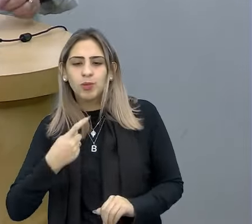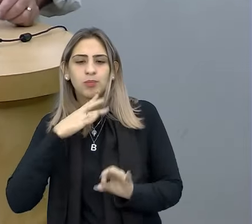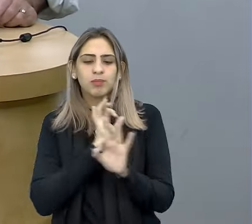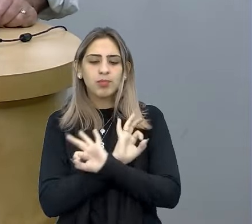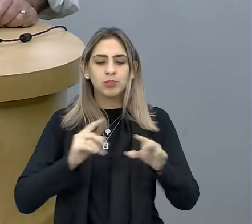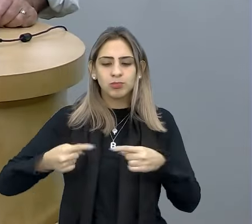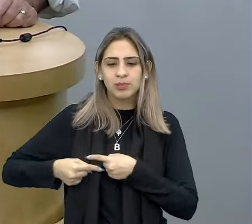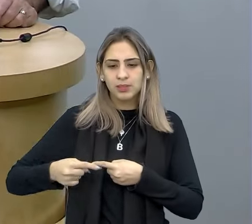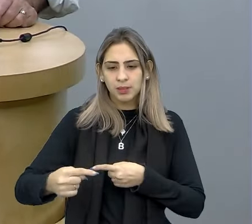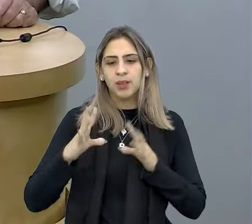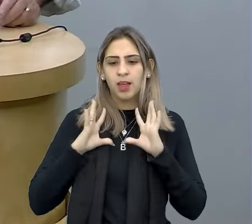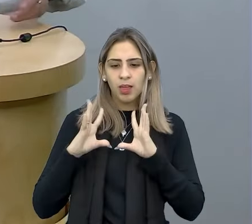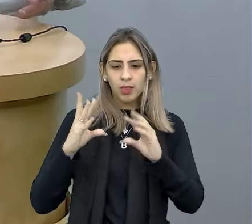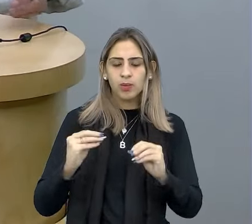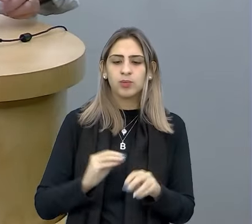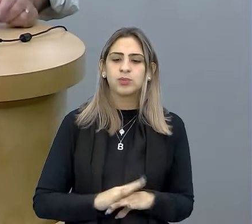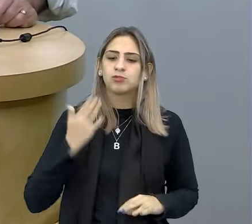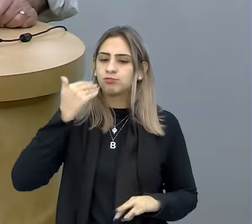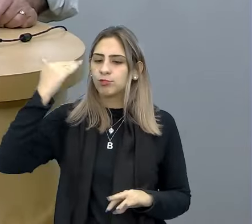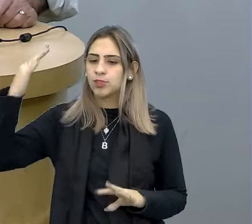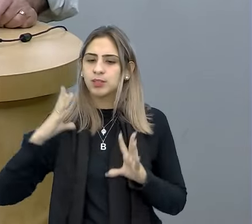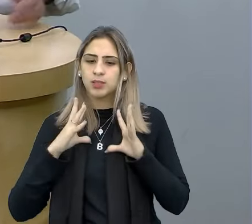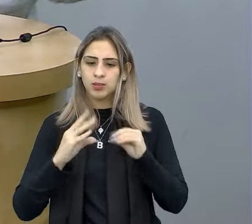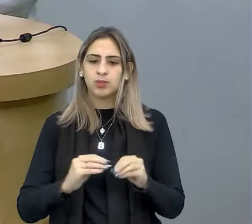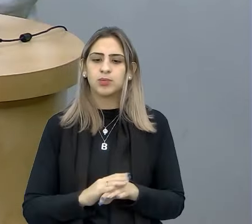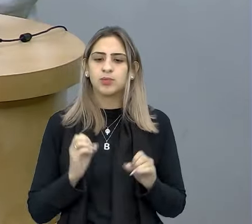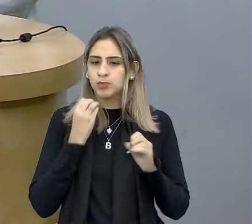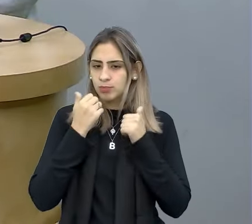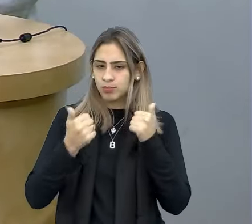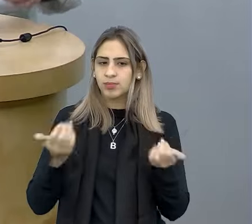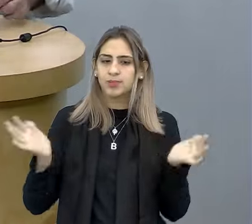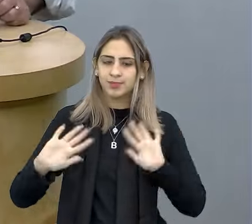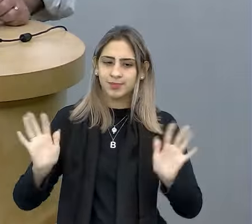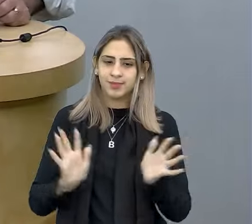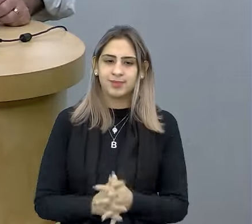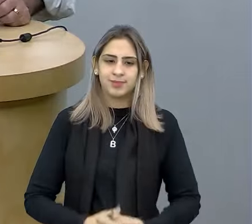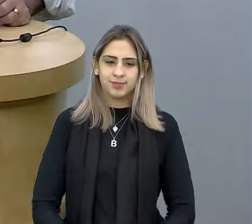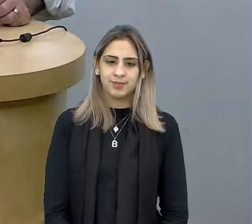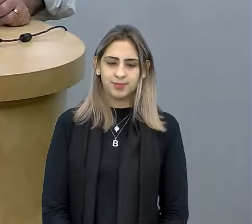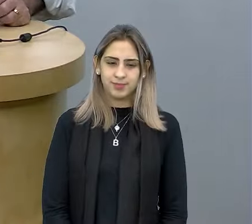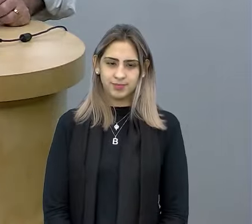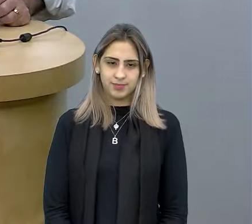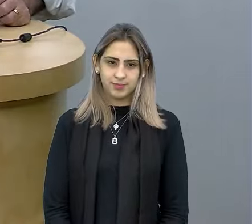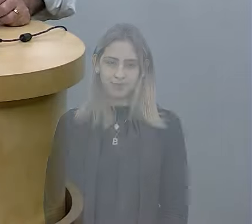excelente semana a todos e sucesso a todos. Tudo de bom. Tchau, tchau. Tchau, tchau.